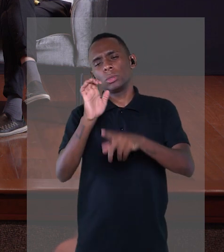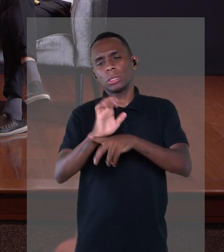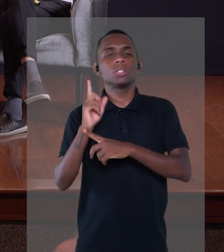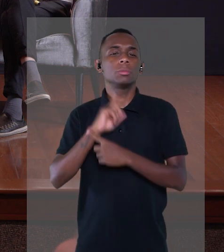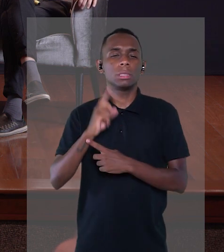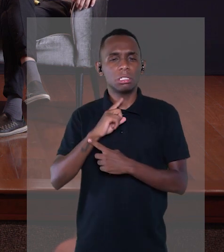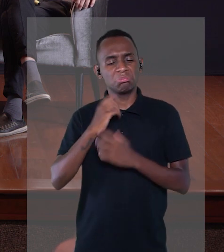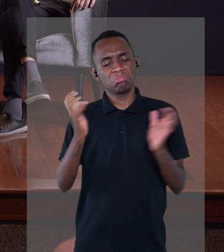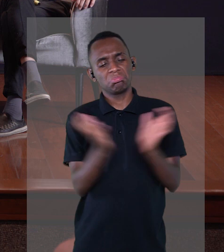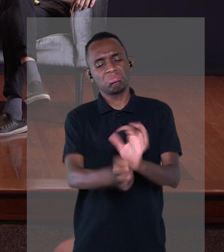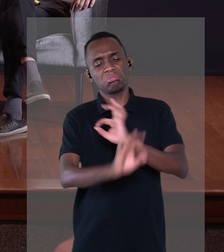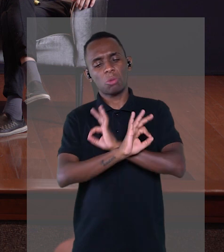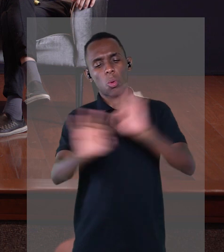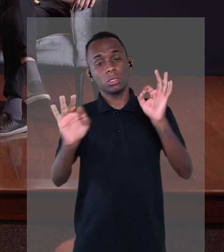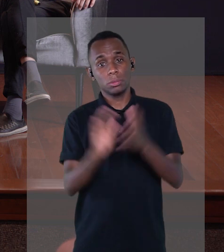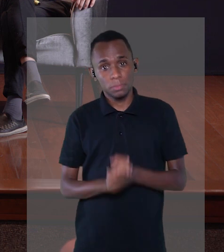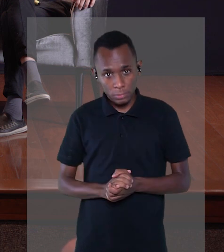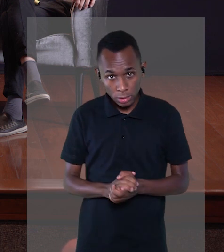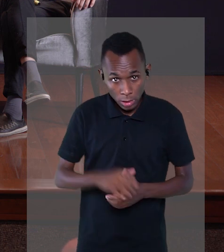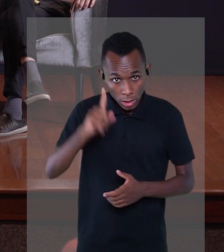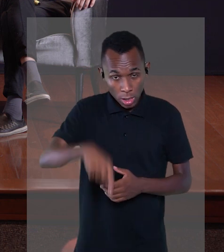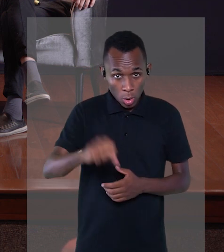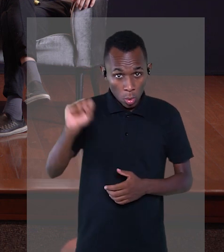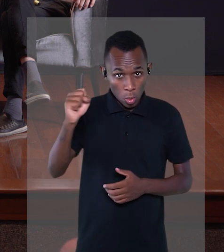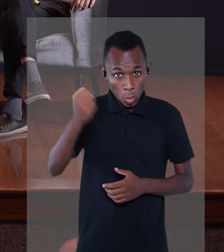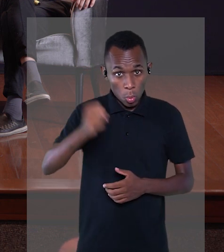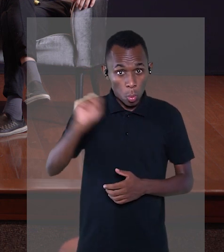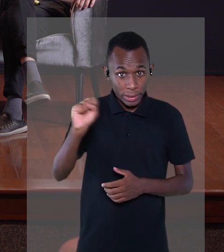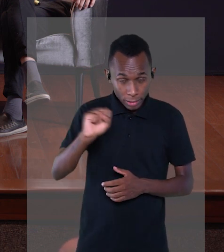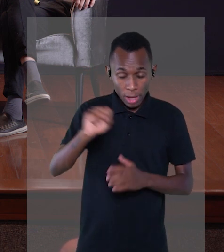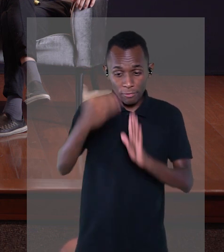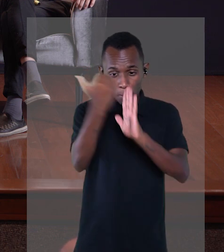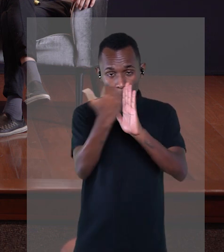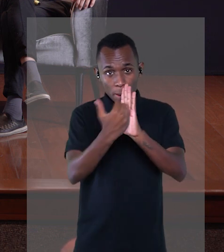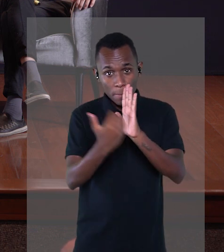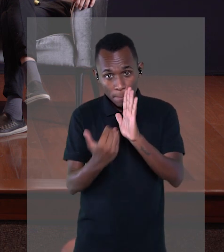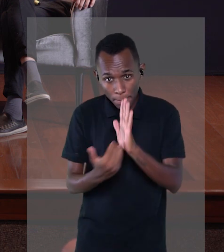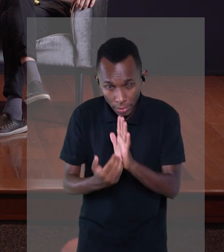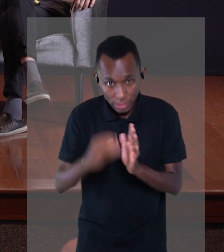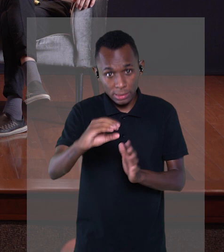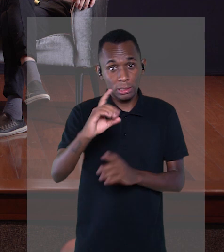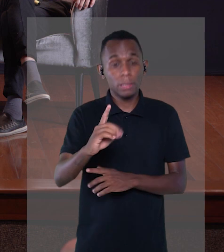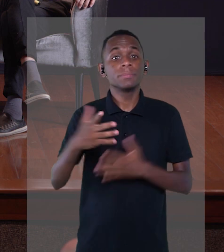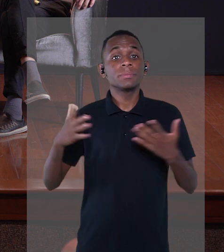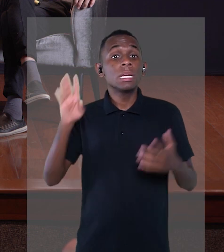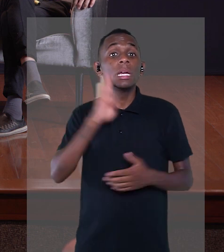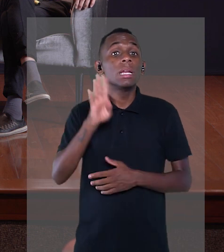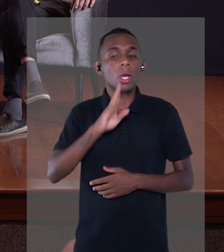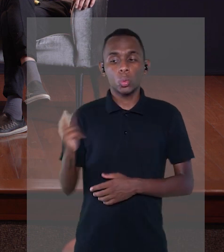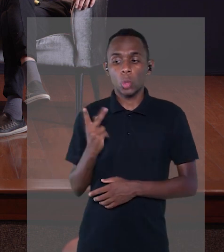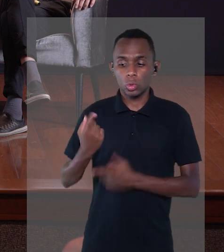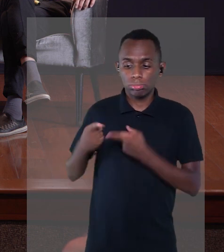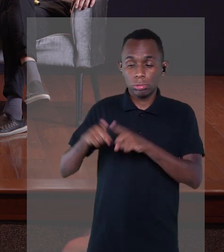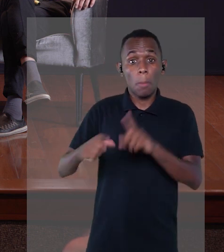são maravilhosos. Esse é o 8º disco, né, Lula? Oitavo que disco. você está lançando. E o que é legal, eu e o